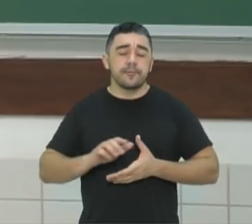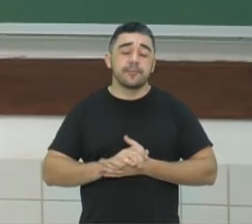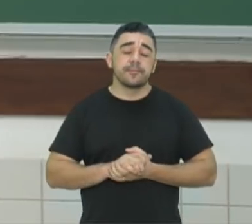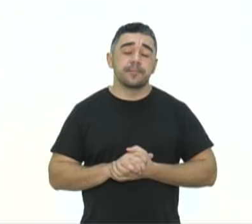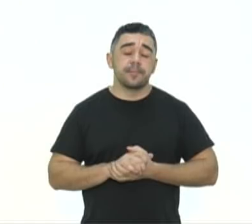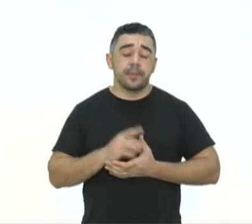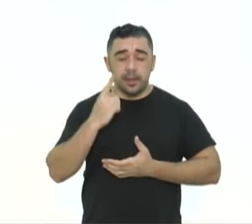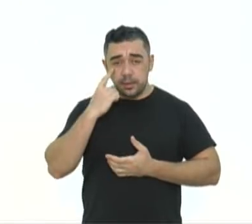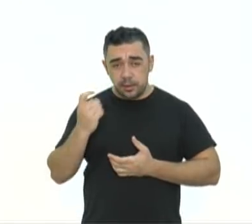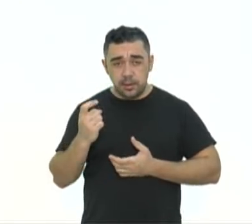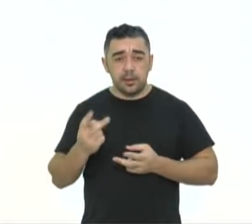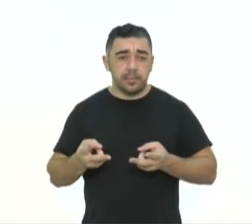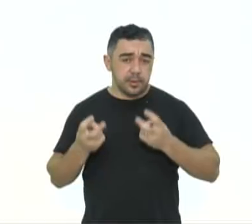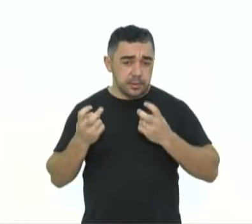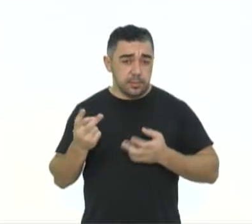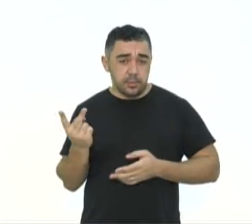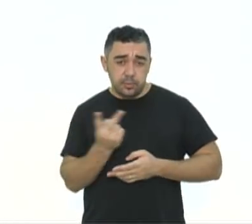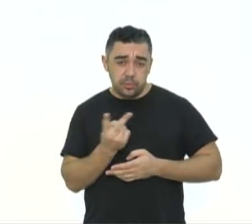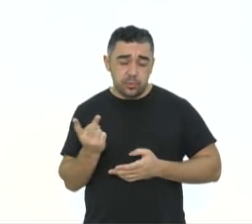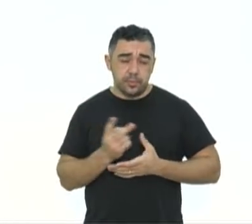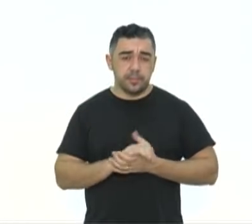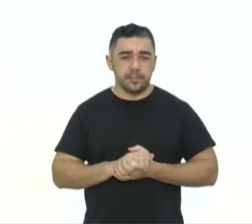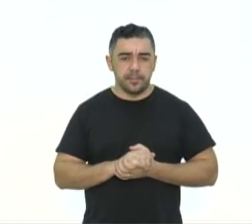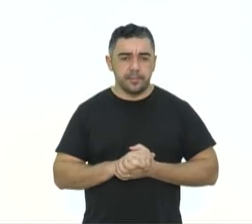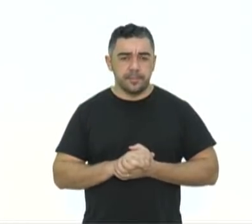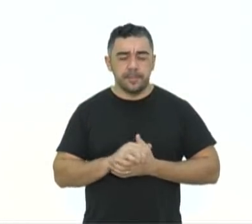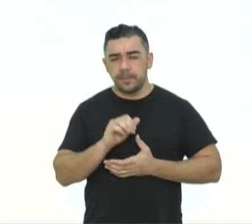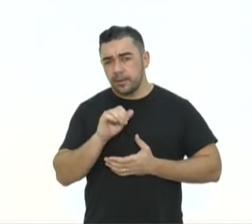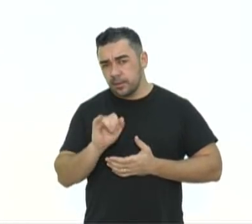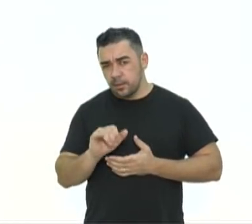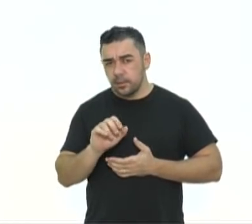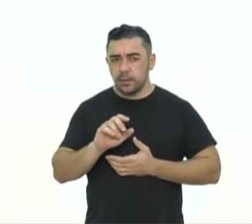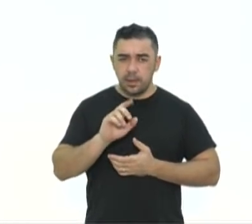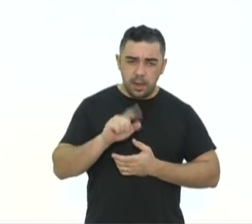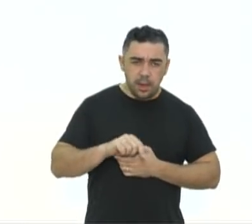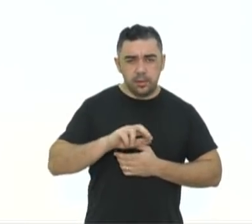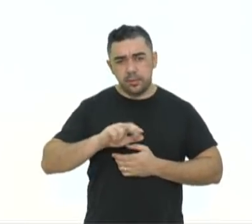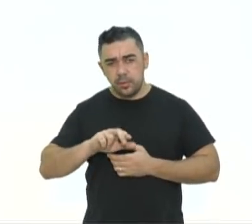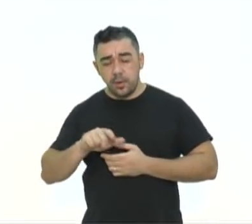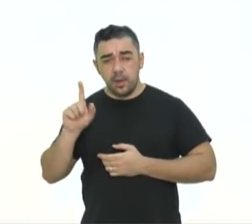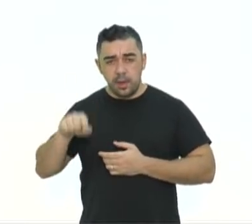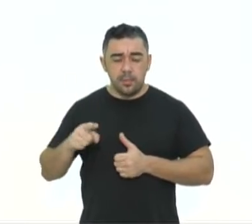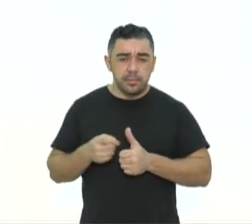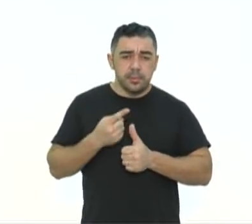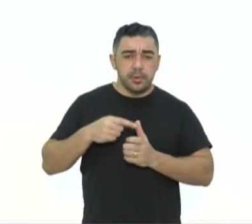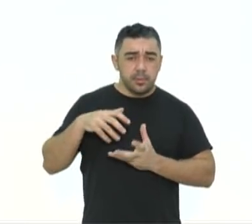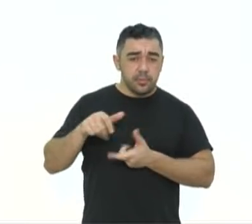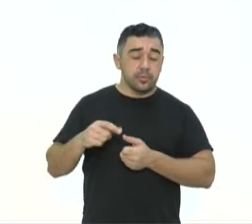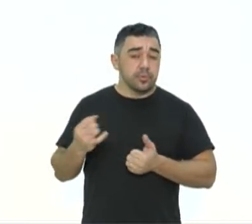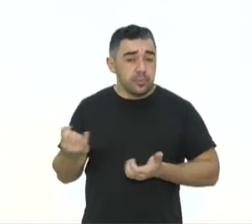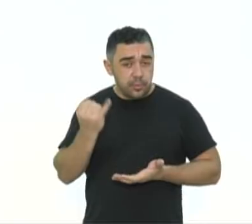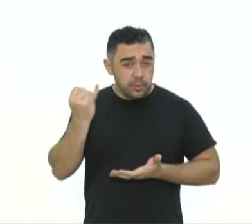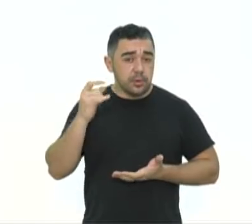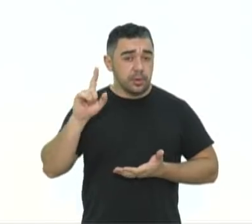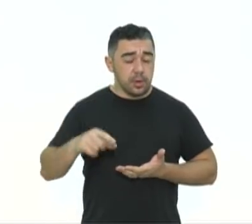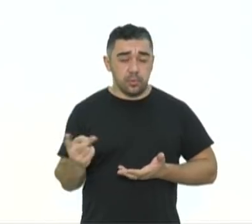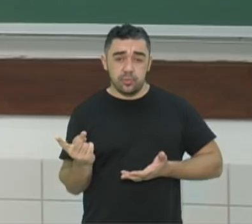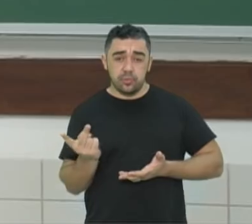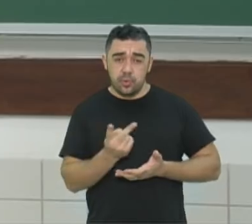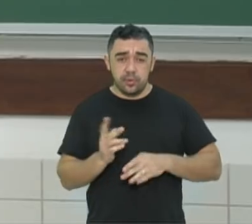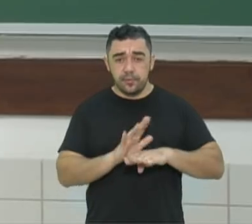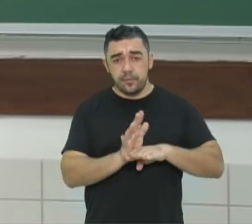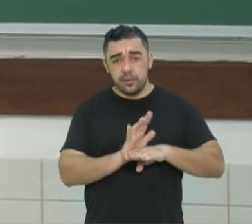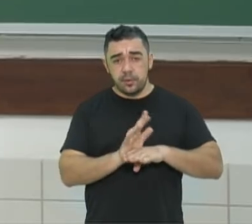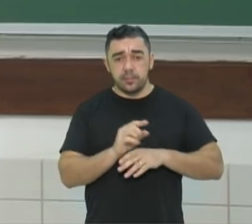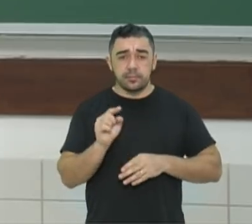Então é interessante nós observarmos esses dois, mas se ou não o primeiro filme digital feito no mundo, o importante é que tanto o Toy Story, tanto